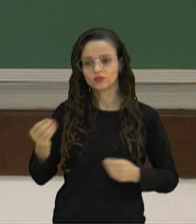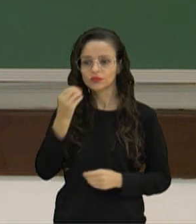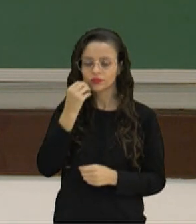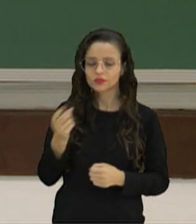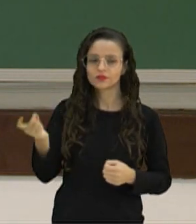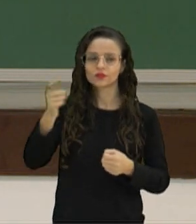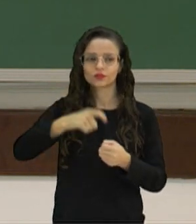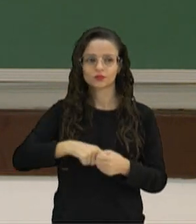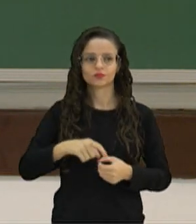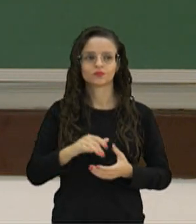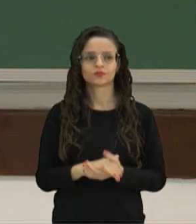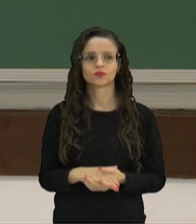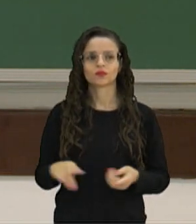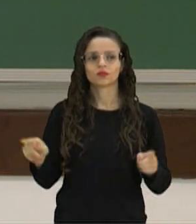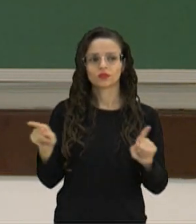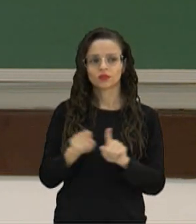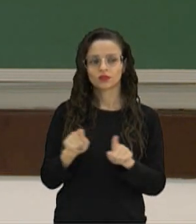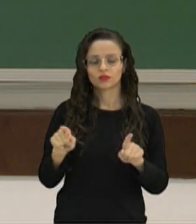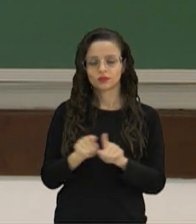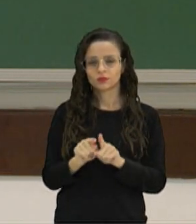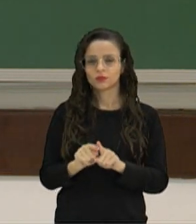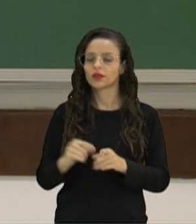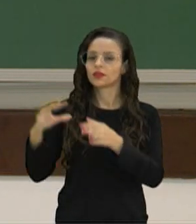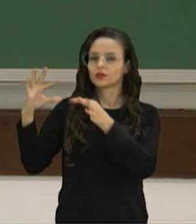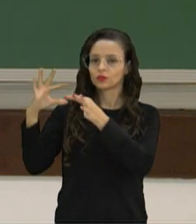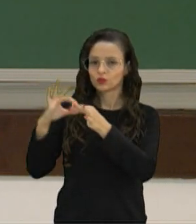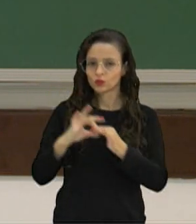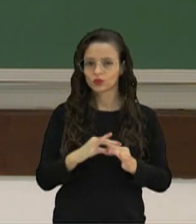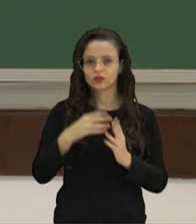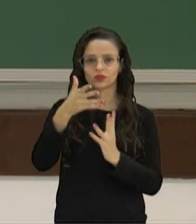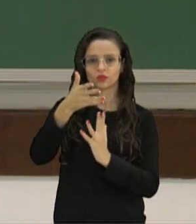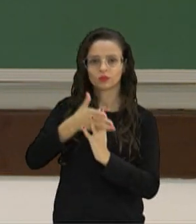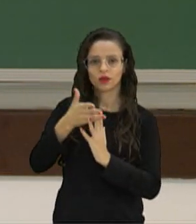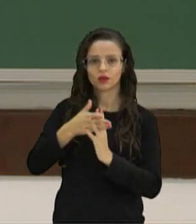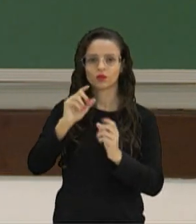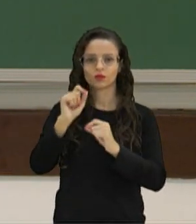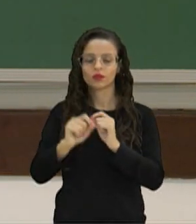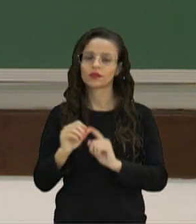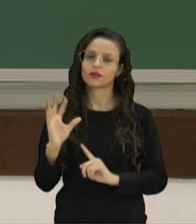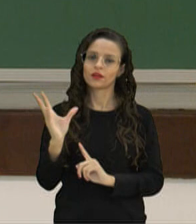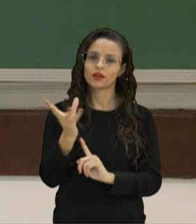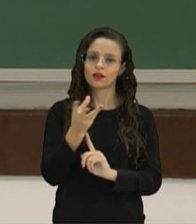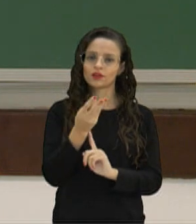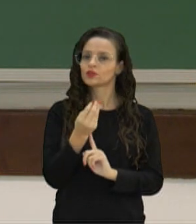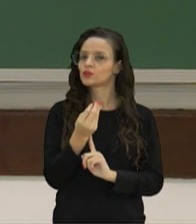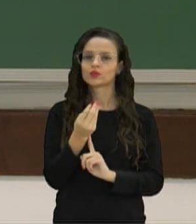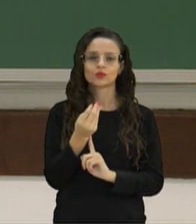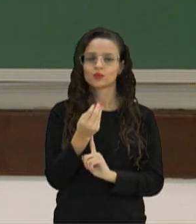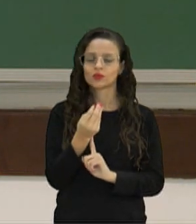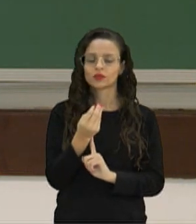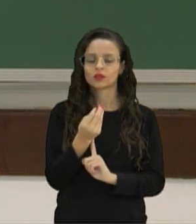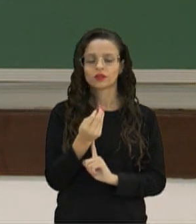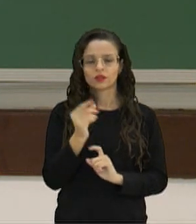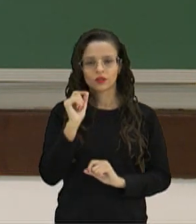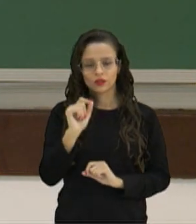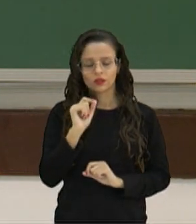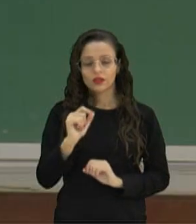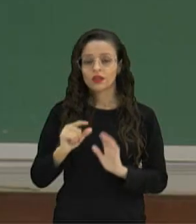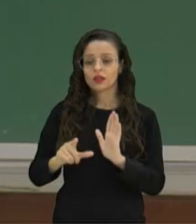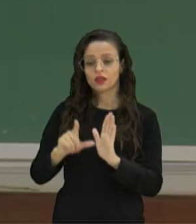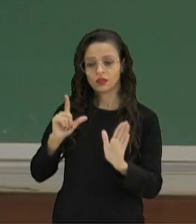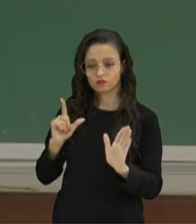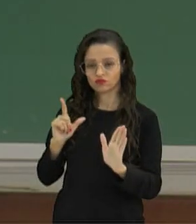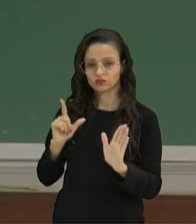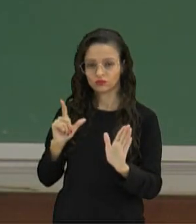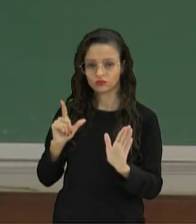Outra coisa ali que faz parte do contexto do barroco é a arte que veio logo, né,